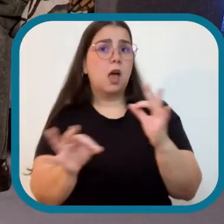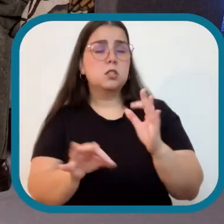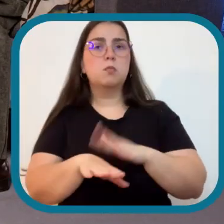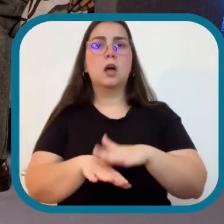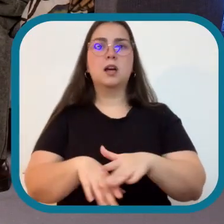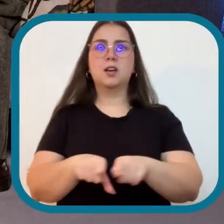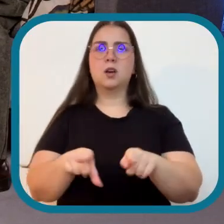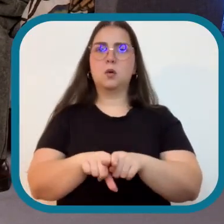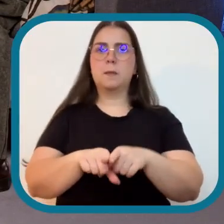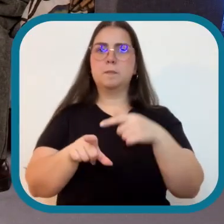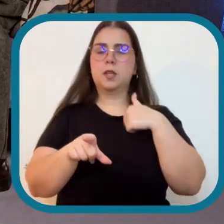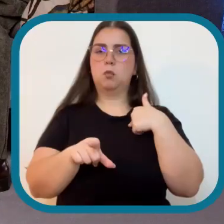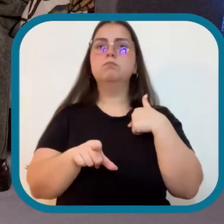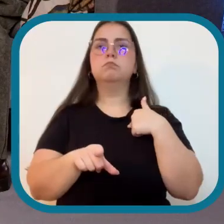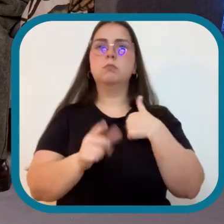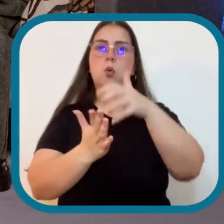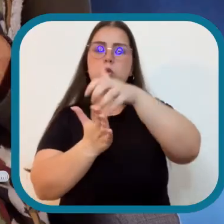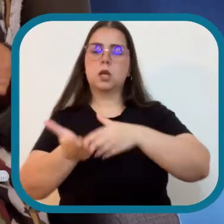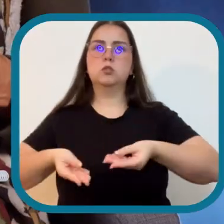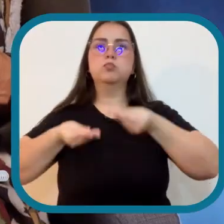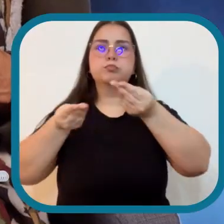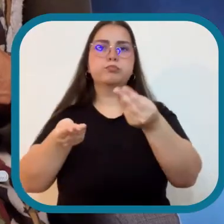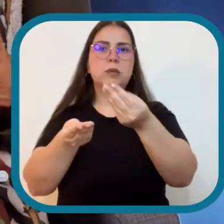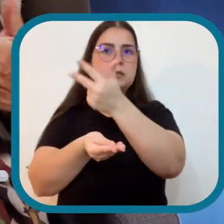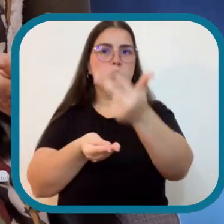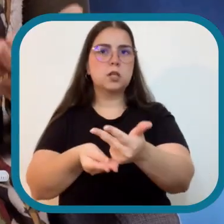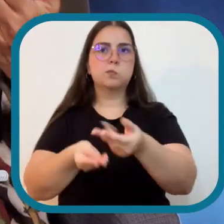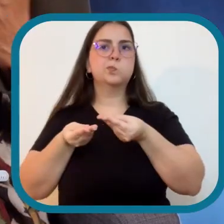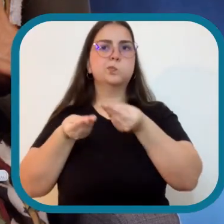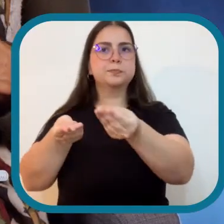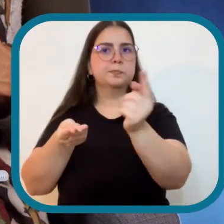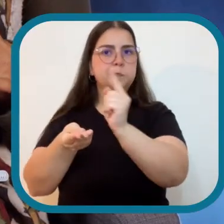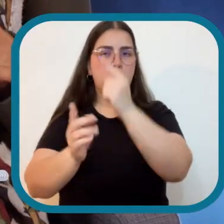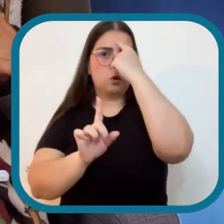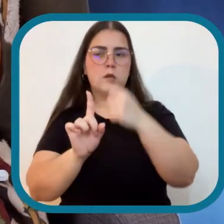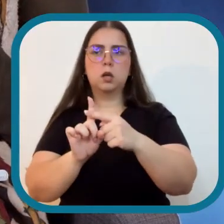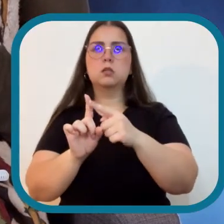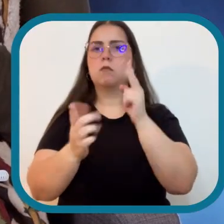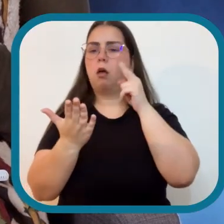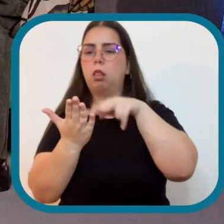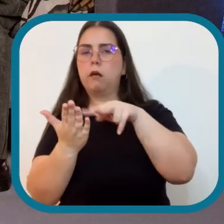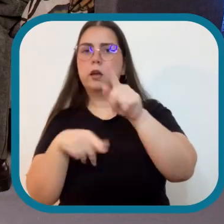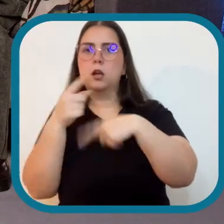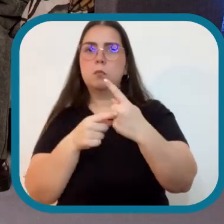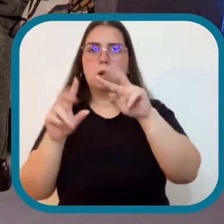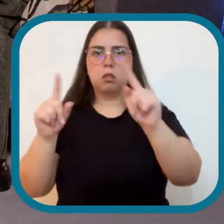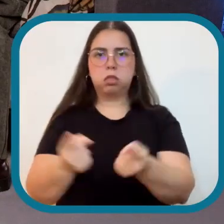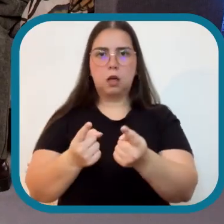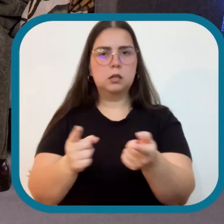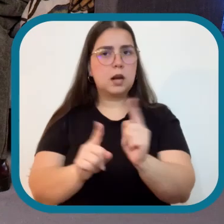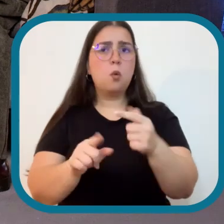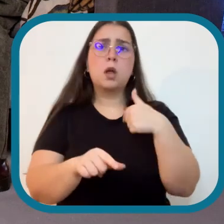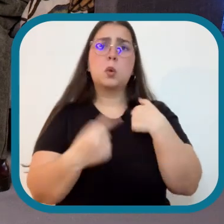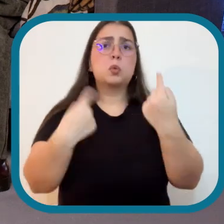nem sequer submeti o texto inteiro para ser lido e depois resumido pela inteligência artificial.